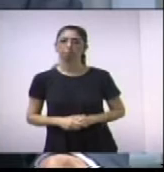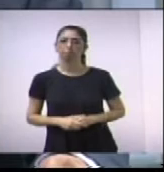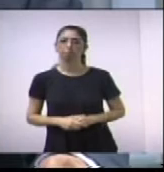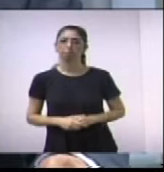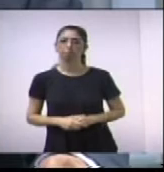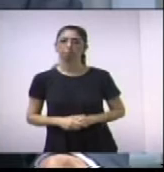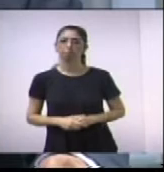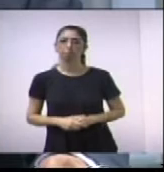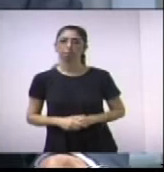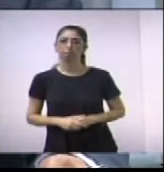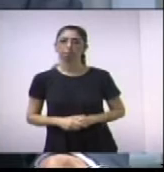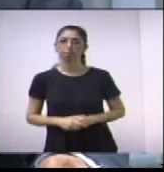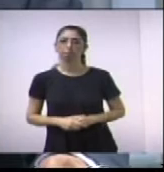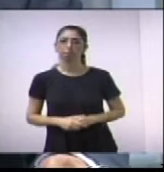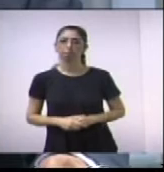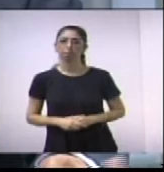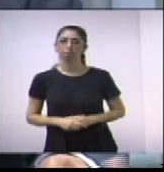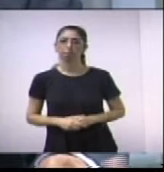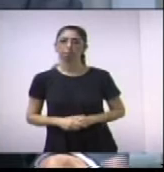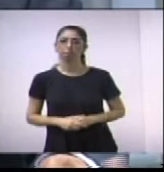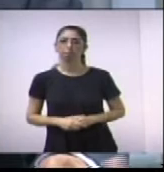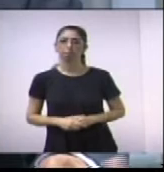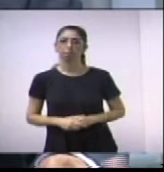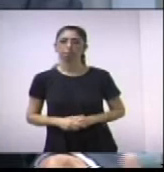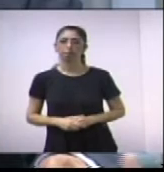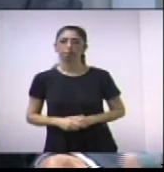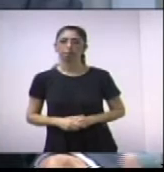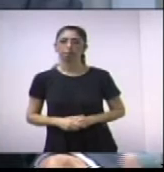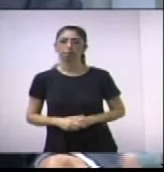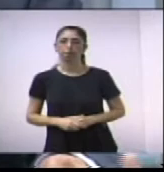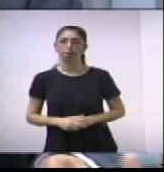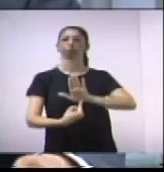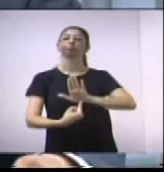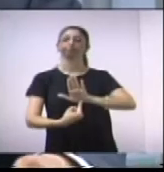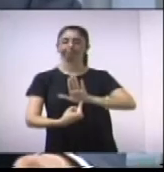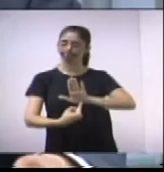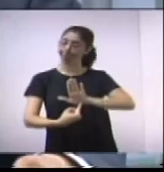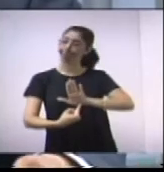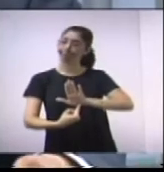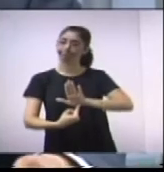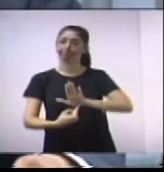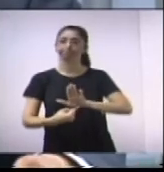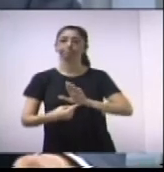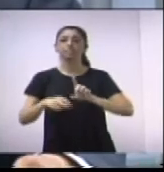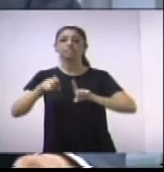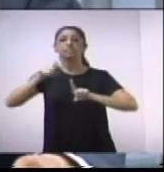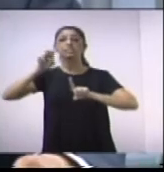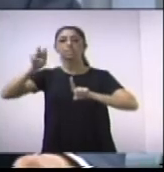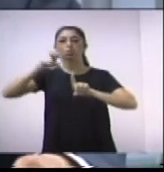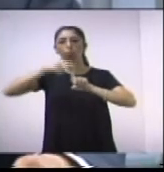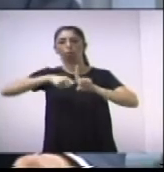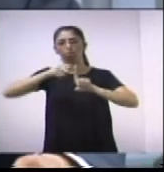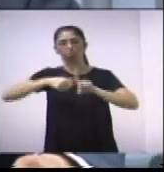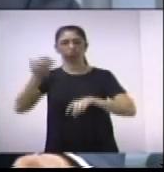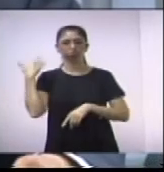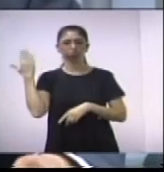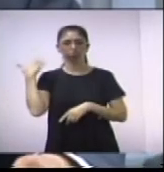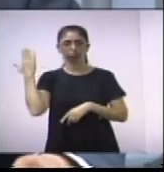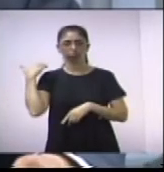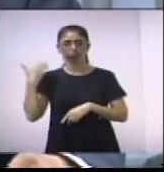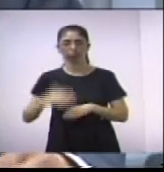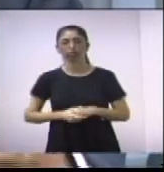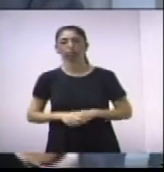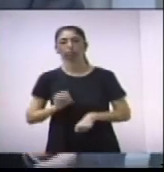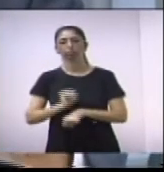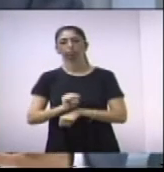principalmente que estavam esperando durante esses 5 meses o retorno das cestas básicas. houve uma exploração desnecessária por parte do